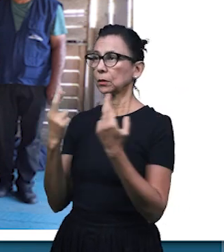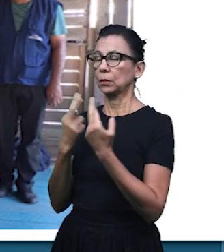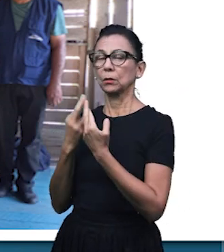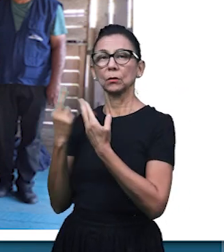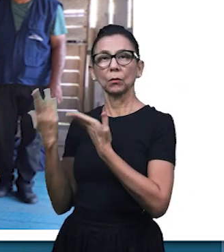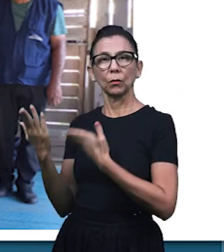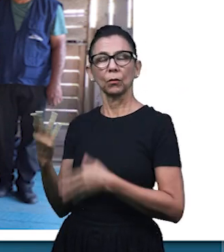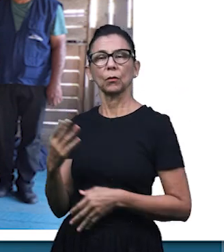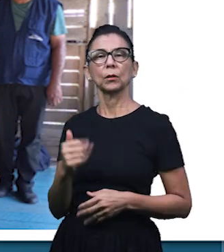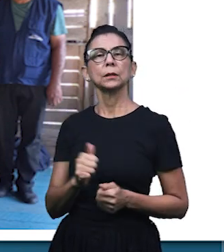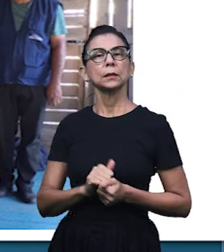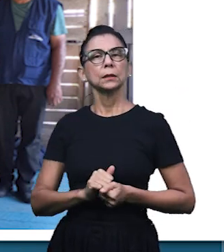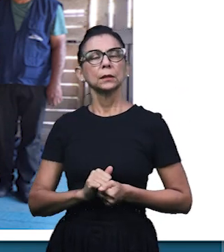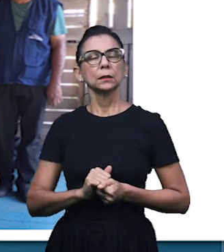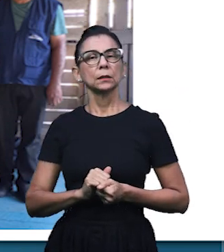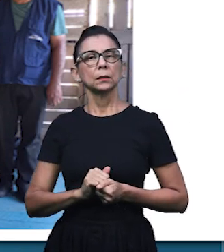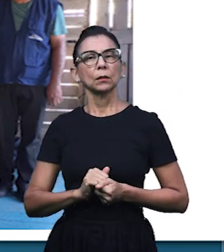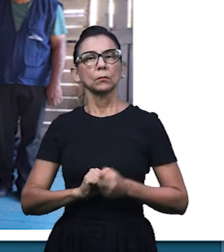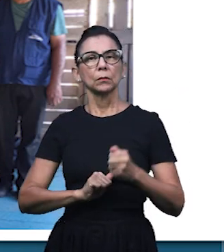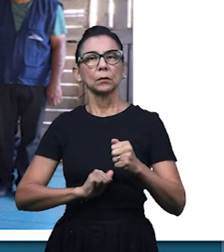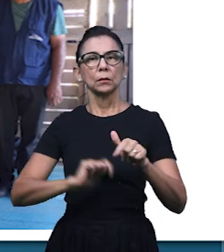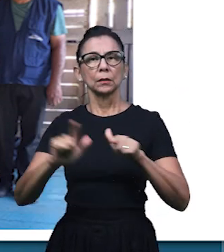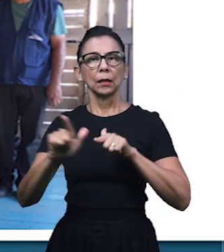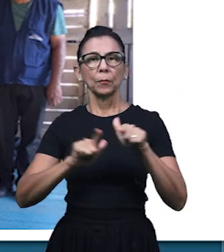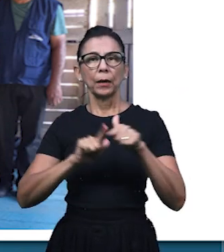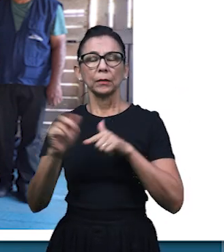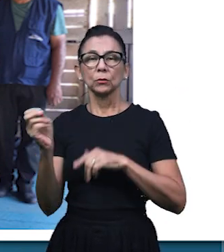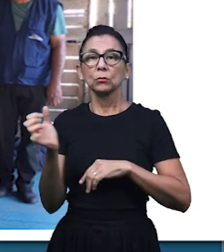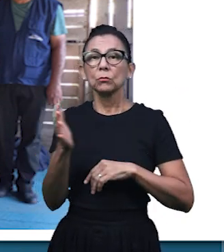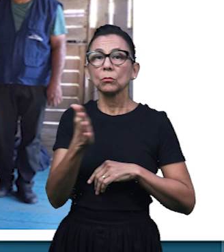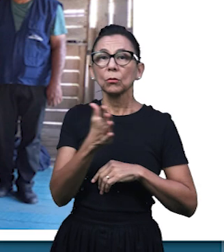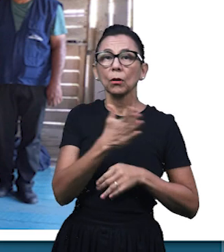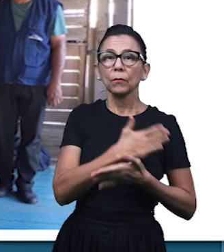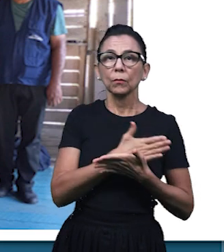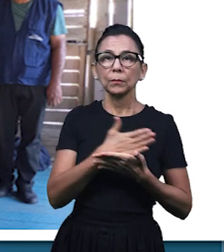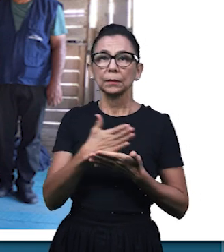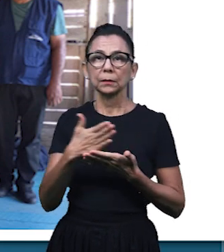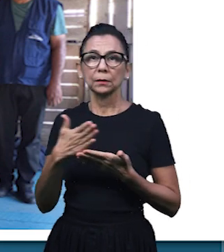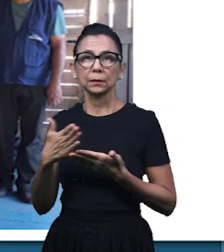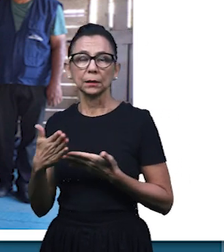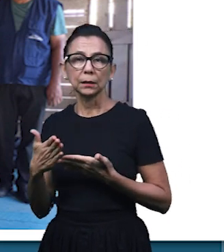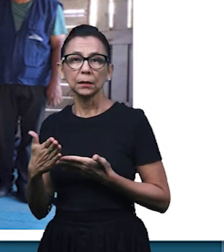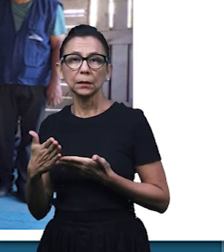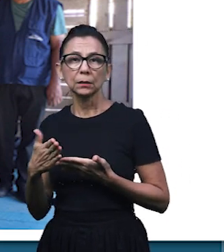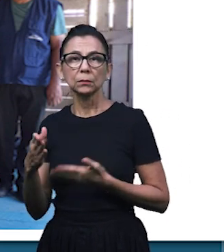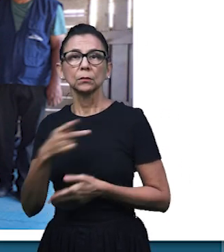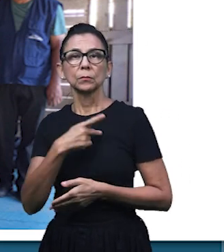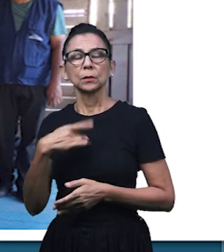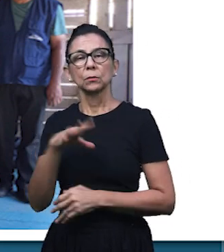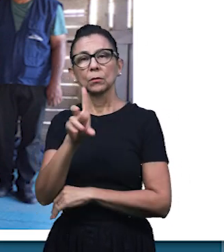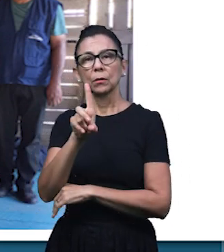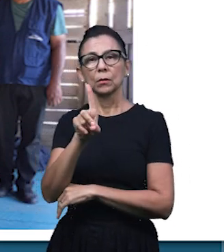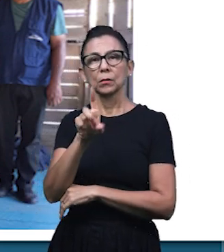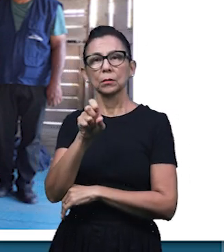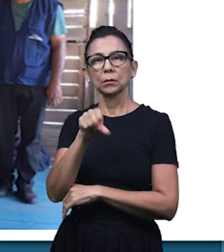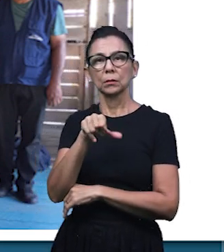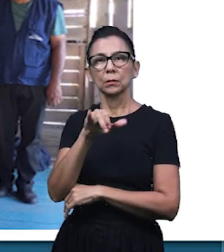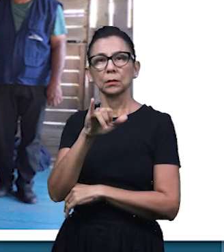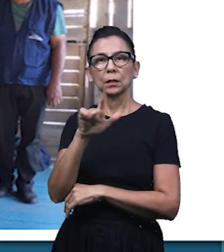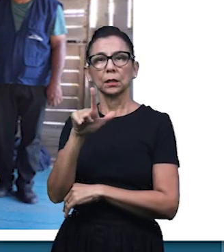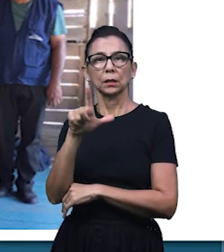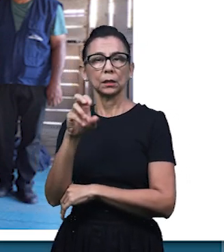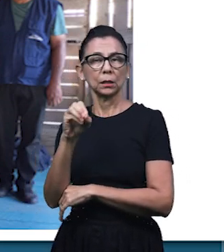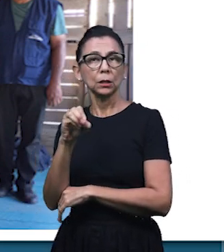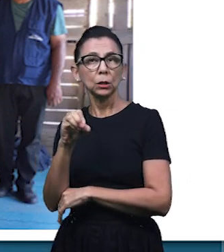sendo abertos, pastores que dão sequência ao trabalho da missão Amazônia. Pastor Danilo está aí com outros companheiros. E você vê